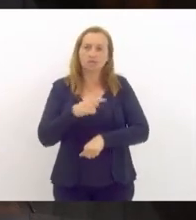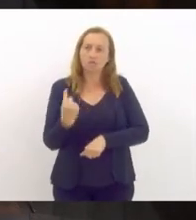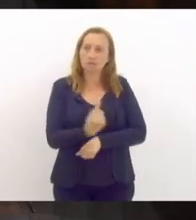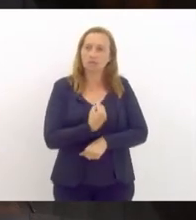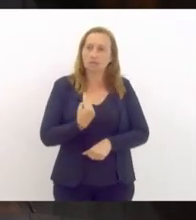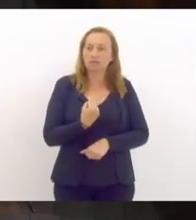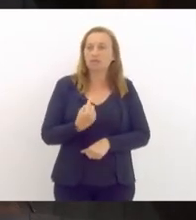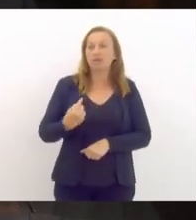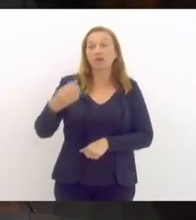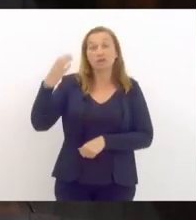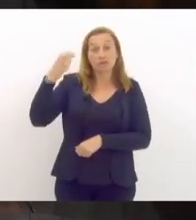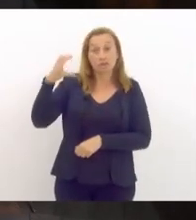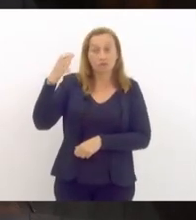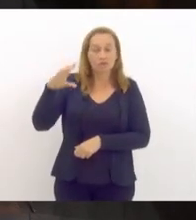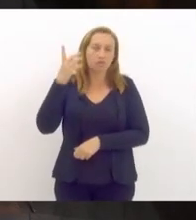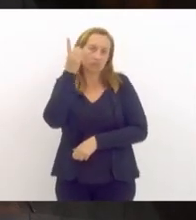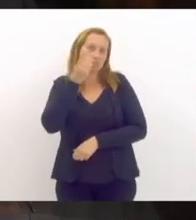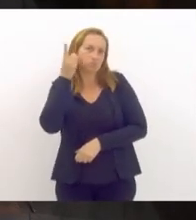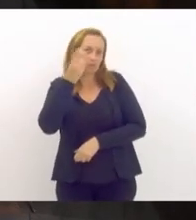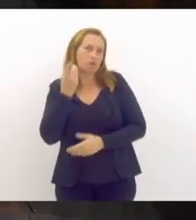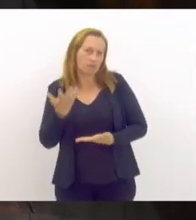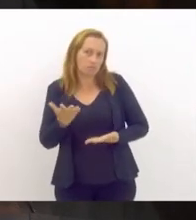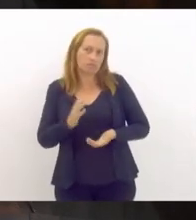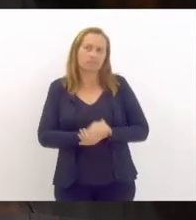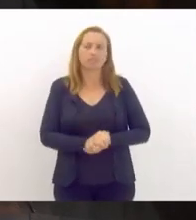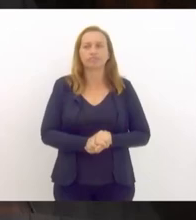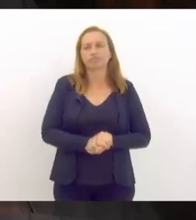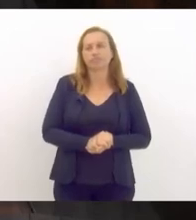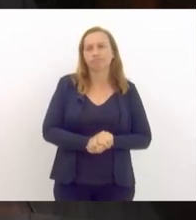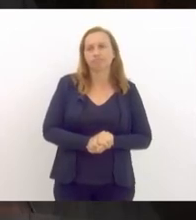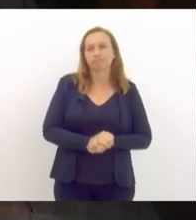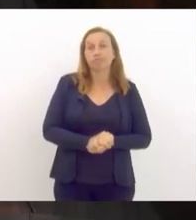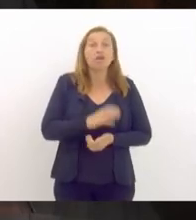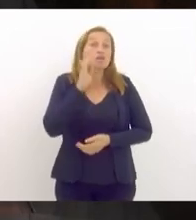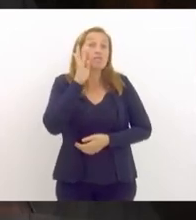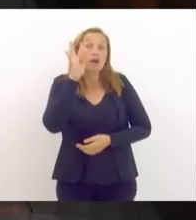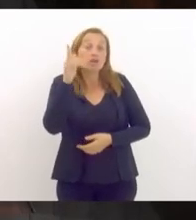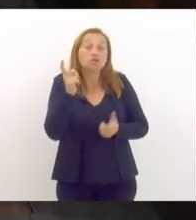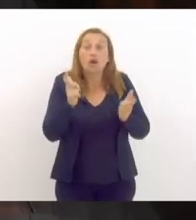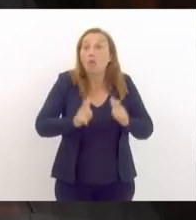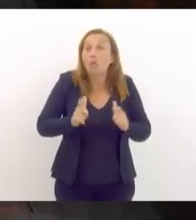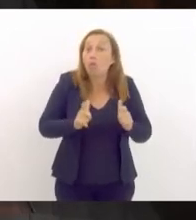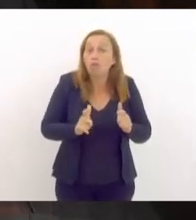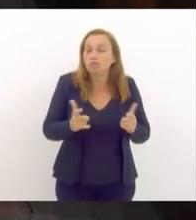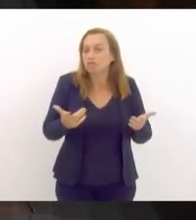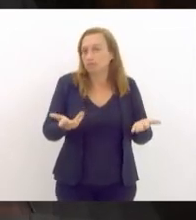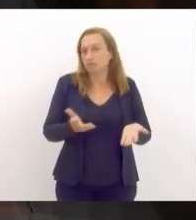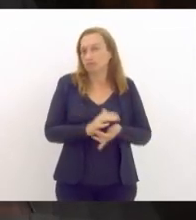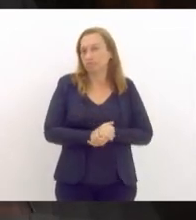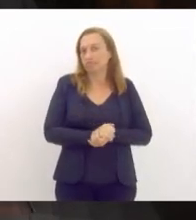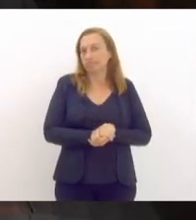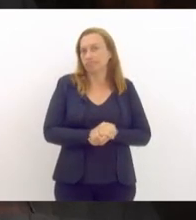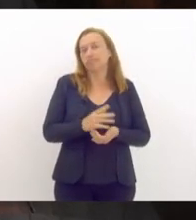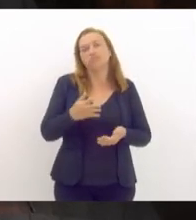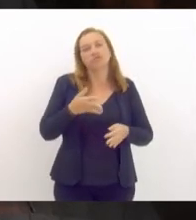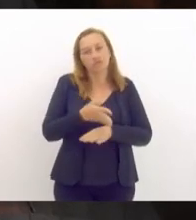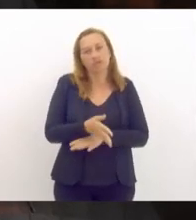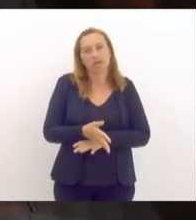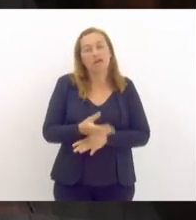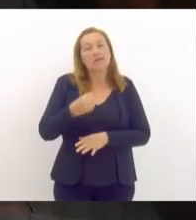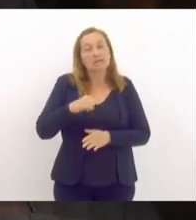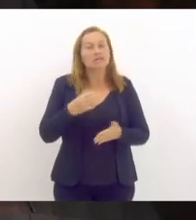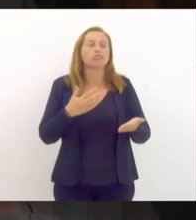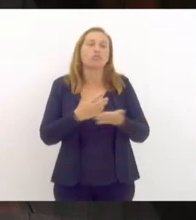de Niterói que fez isso deputada de Niterói Imagine onde nós chegaremos Presidente se isso fosse